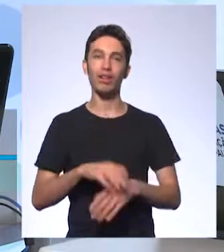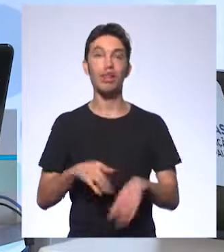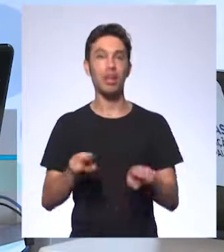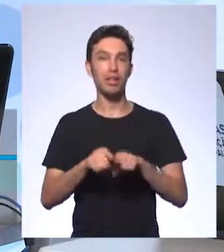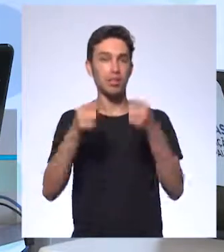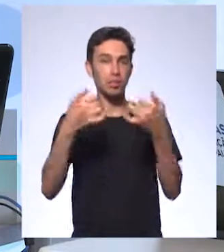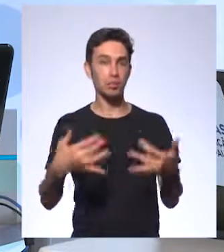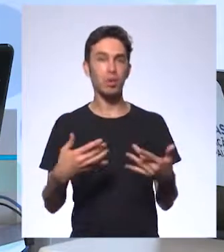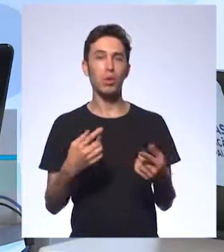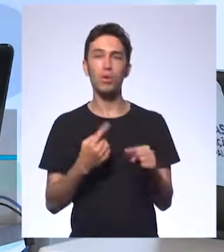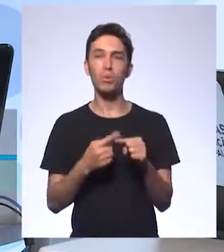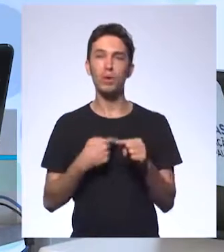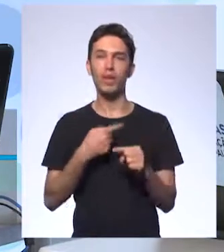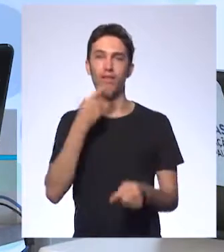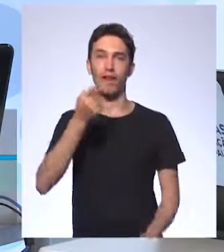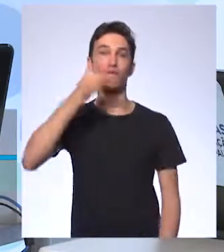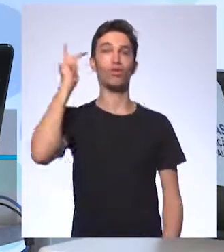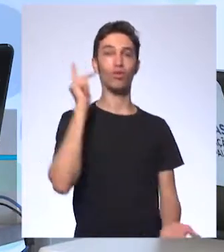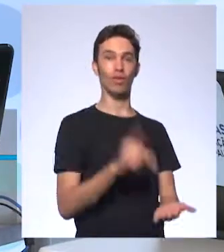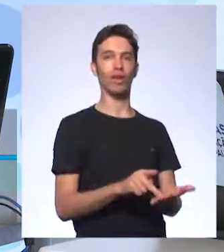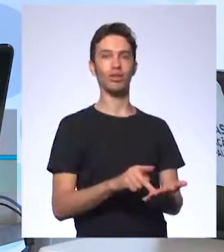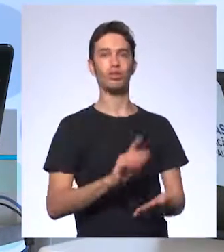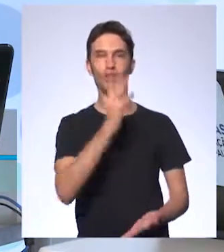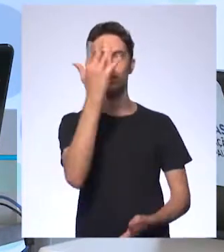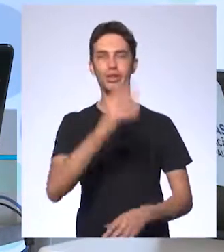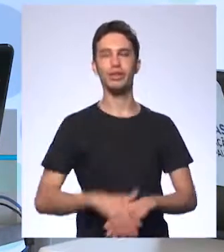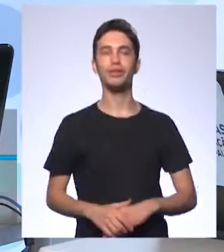justificou, porque diz um fato.